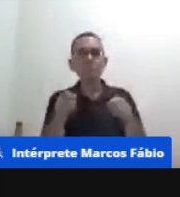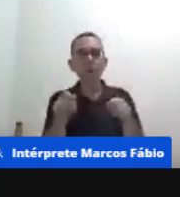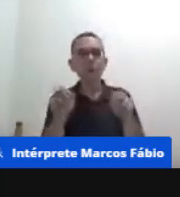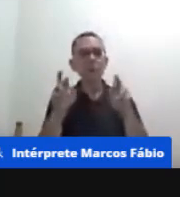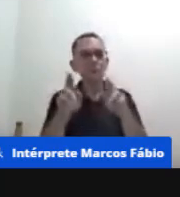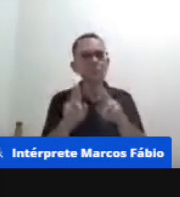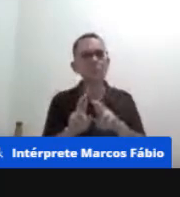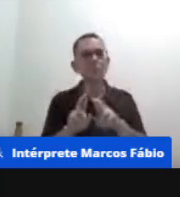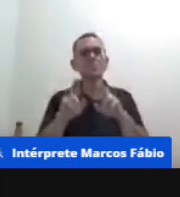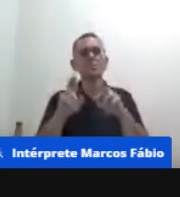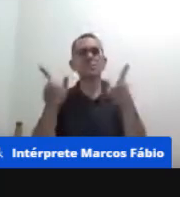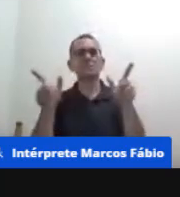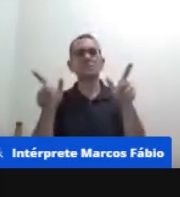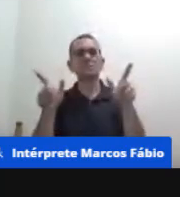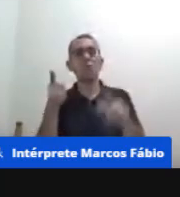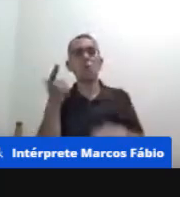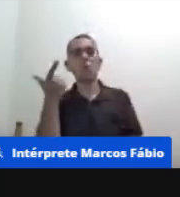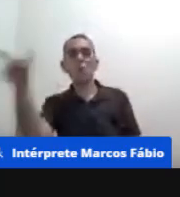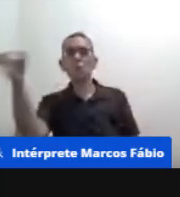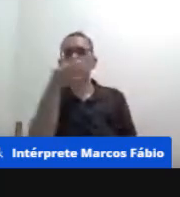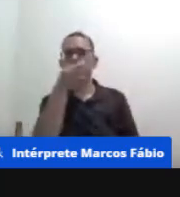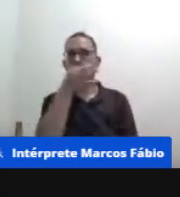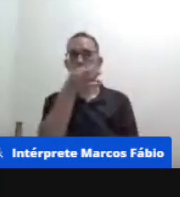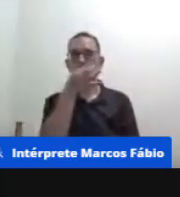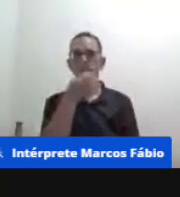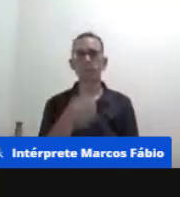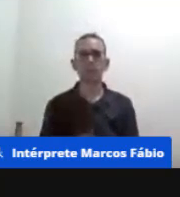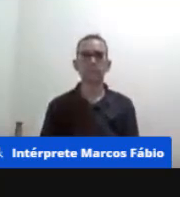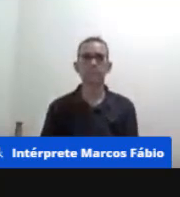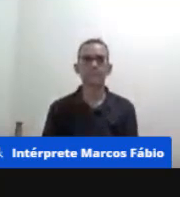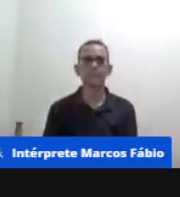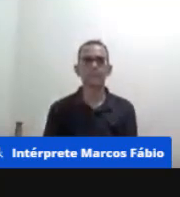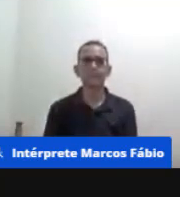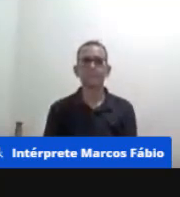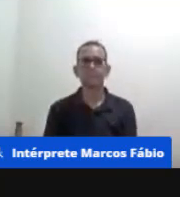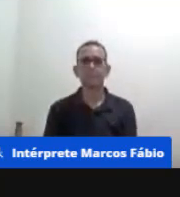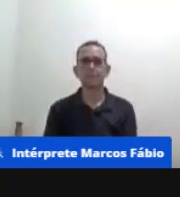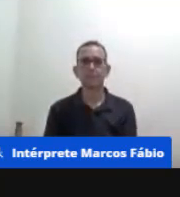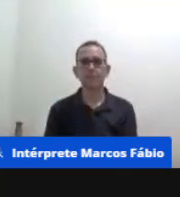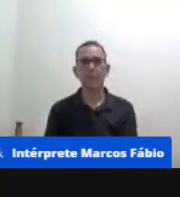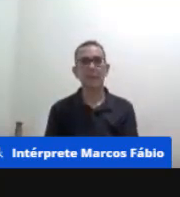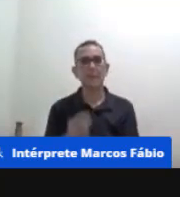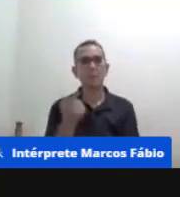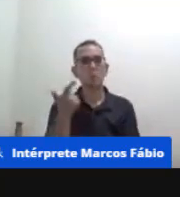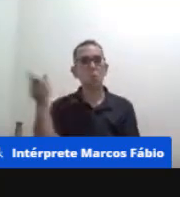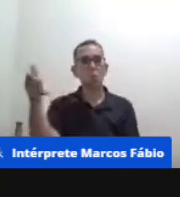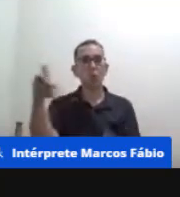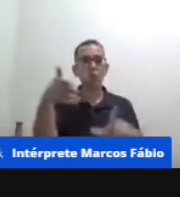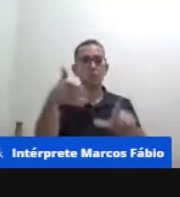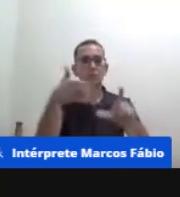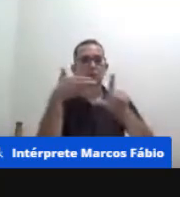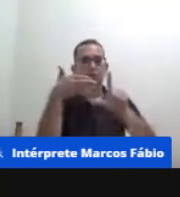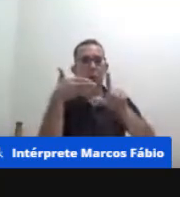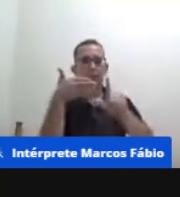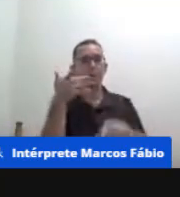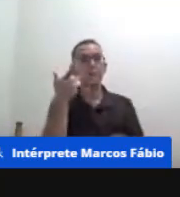com uma outra proposta. Justo. Nesse próximo slide, a gente vai verificar um pouquinho sobre